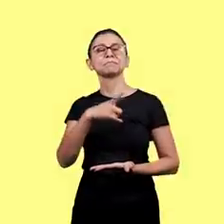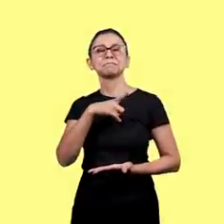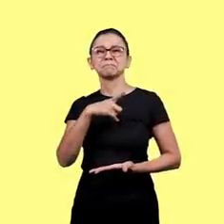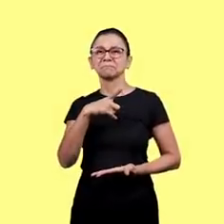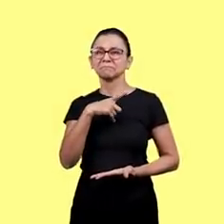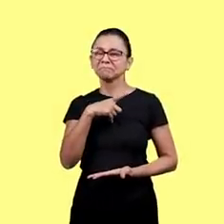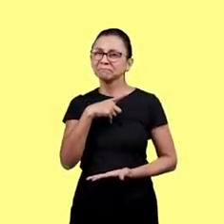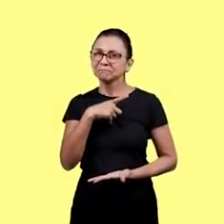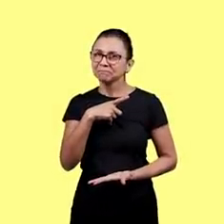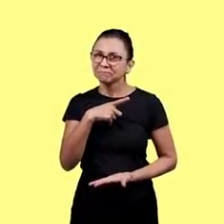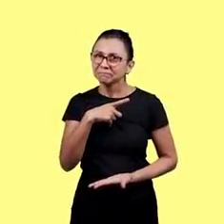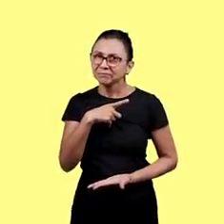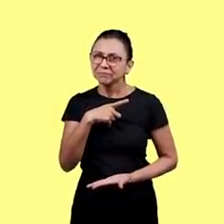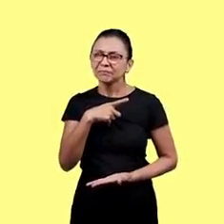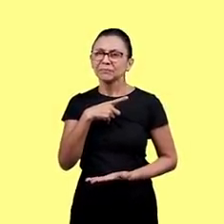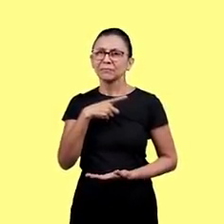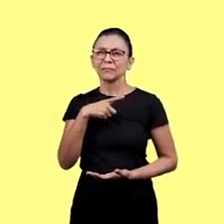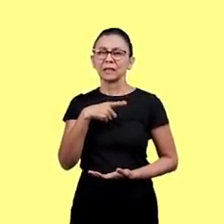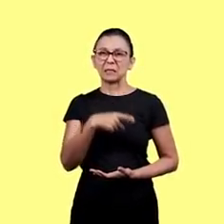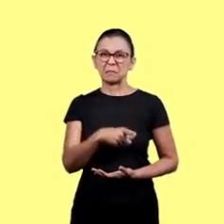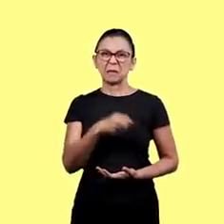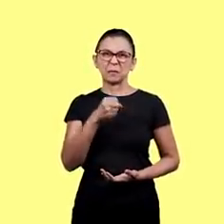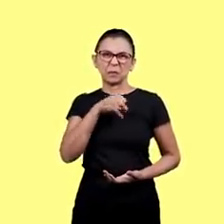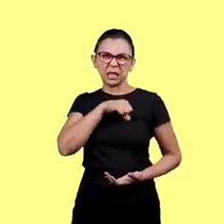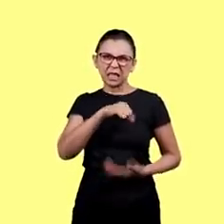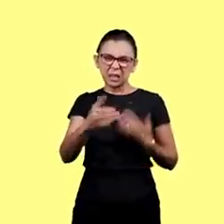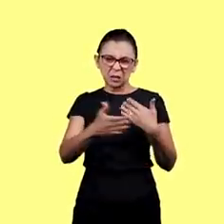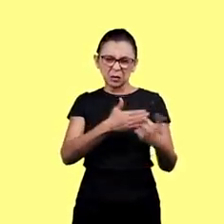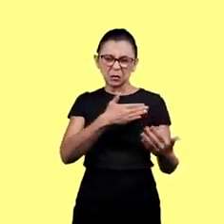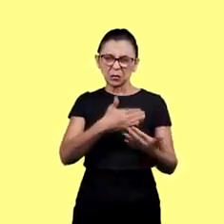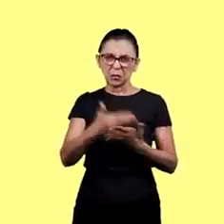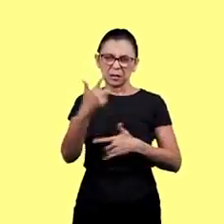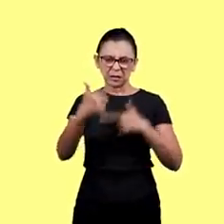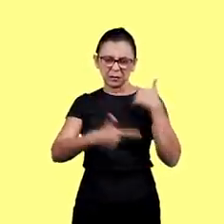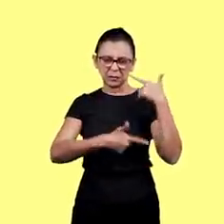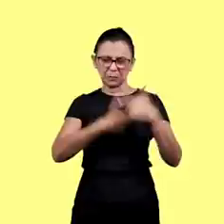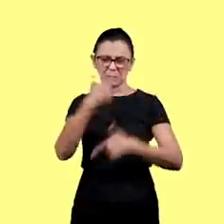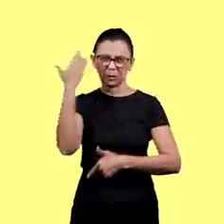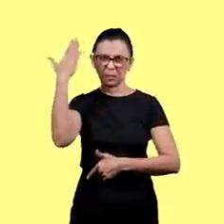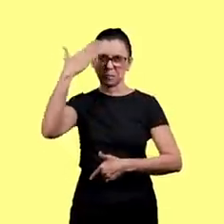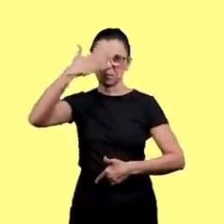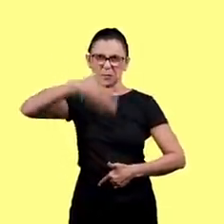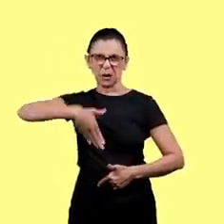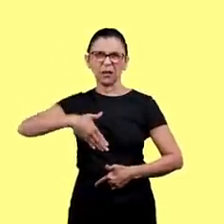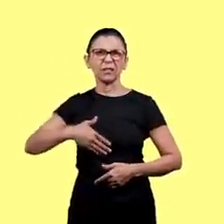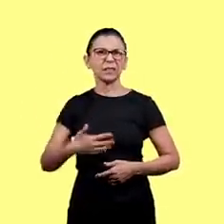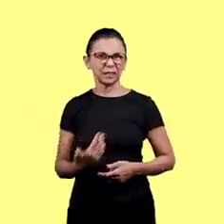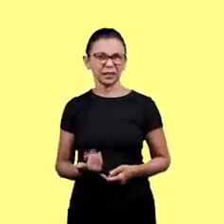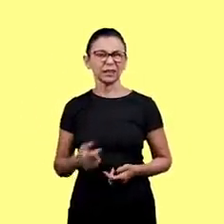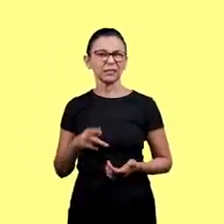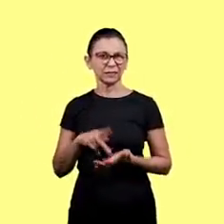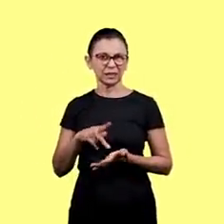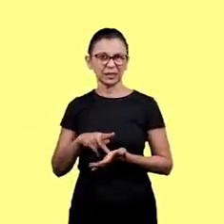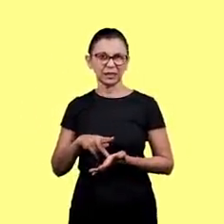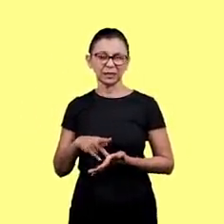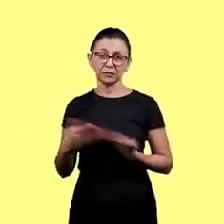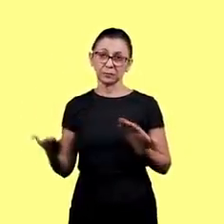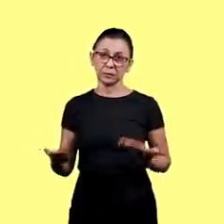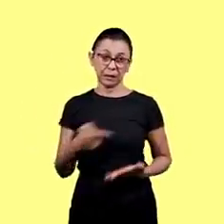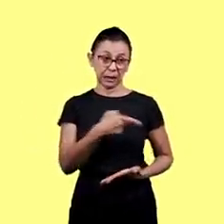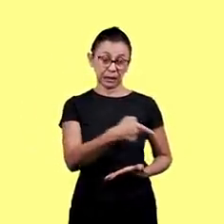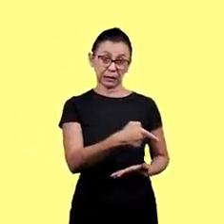coração. Mesmo diante de um inimigo poderoso, Gideão tomou 2 atitudes que lhe deram a